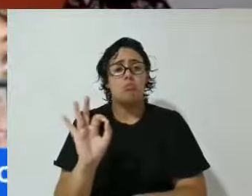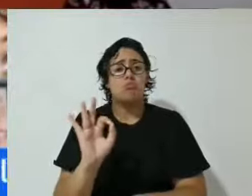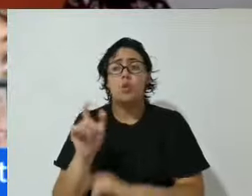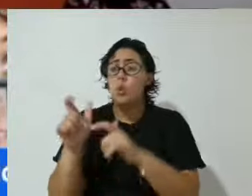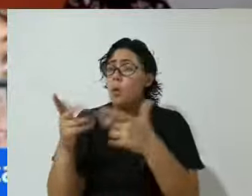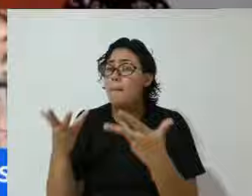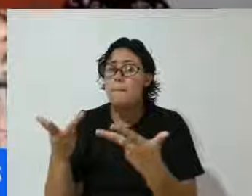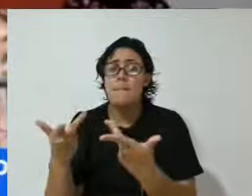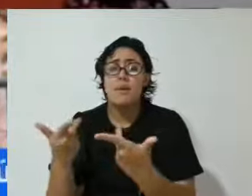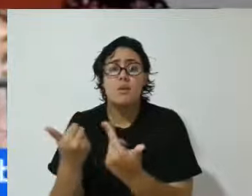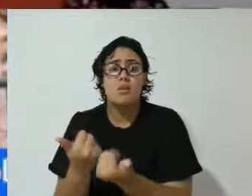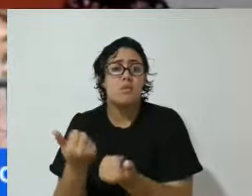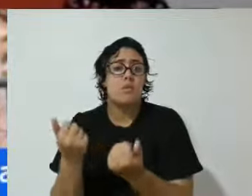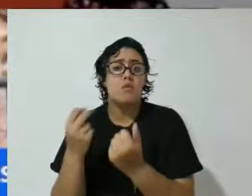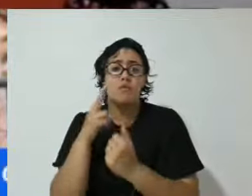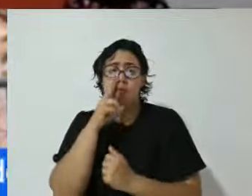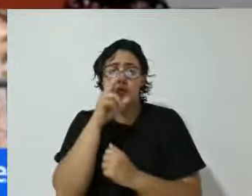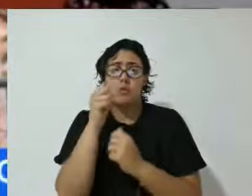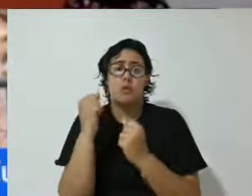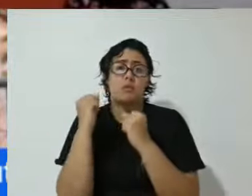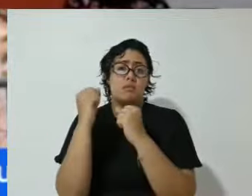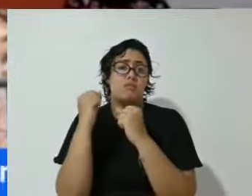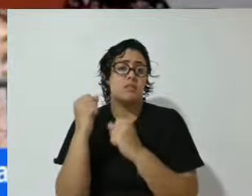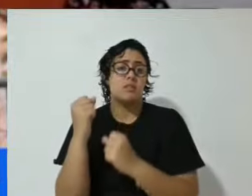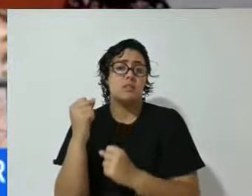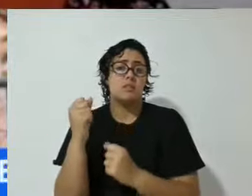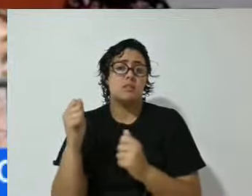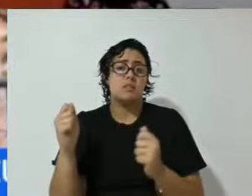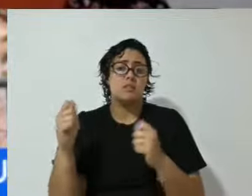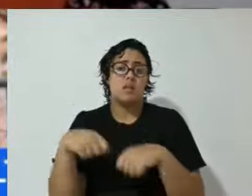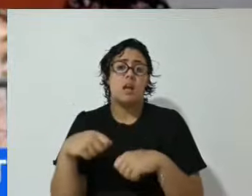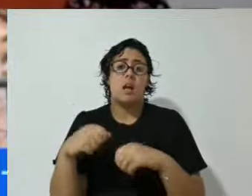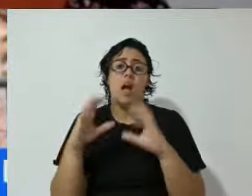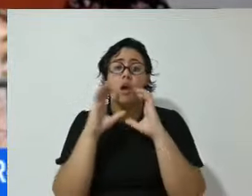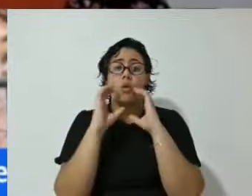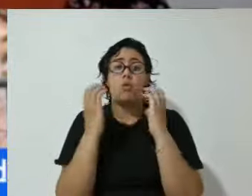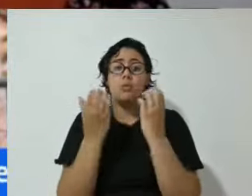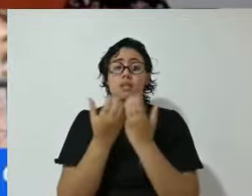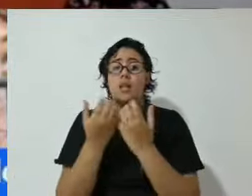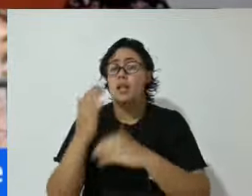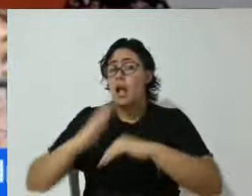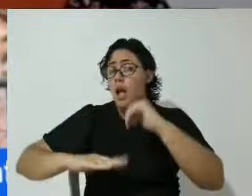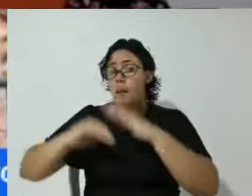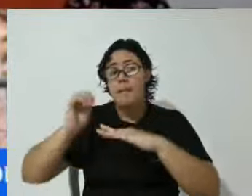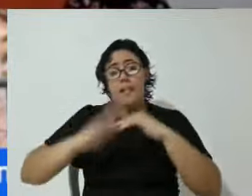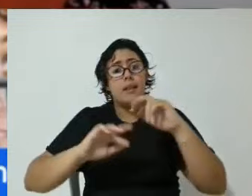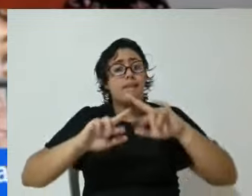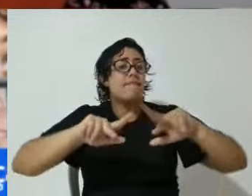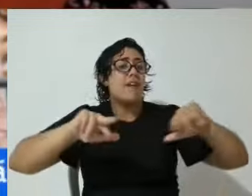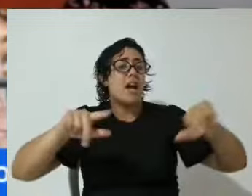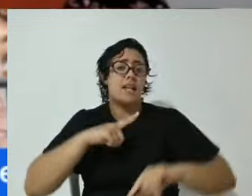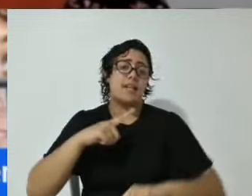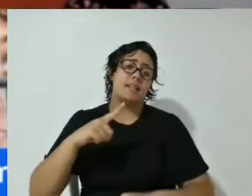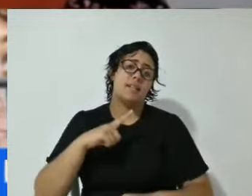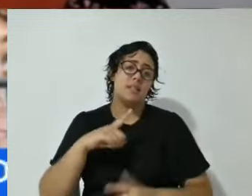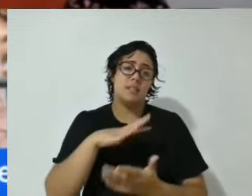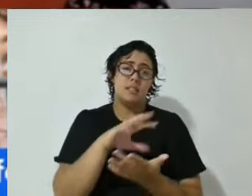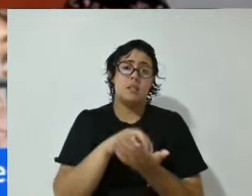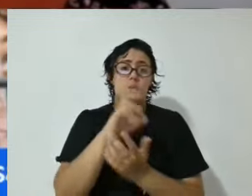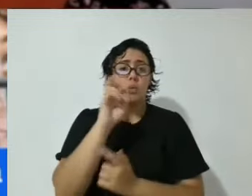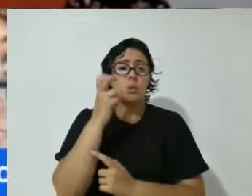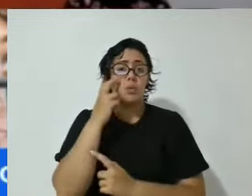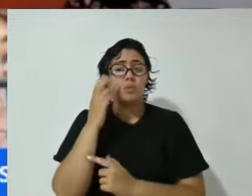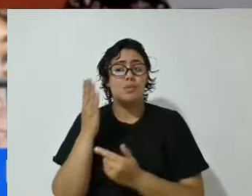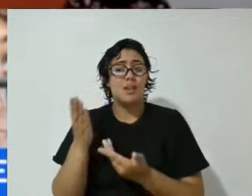de potencialidade. A própria Sim. comunidade é muito talentosa. Quando eu falo que o Centro Cultural São Bernardo me surpreendeu, é porque